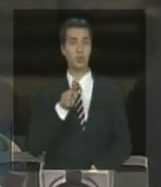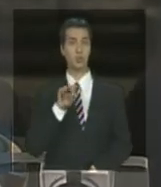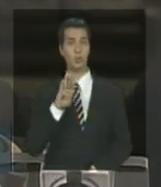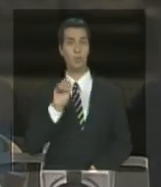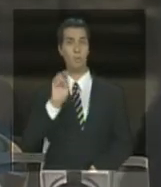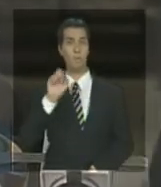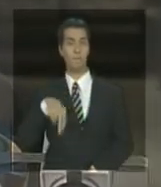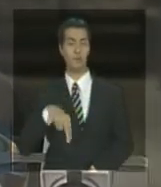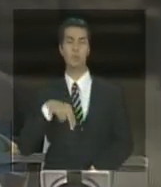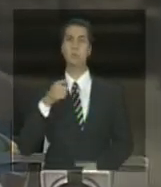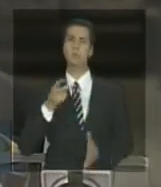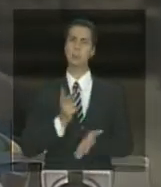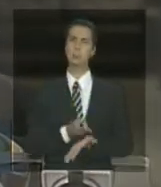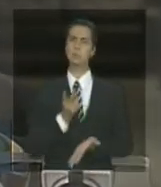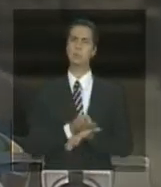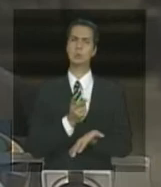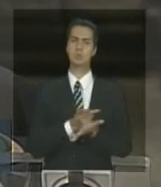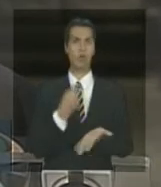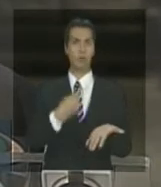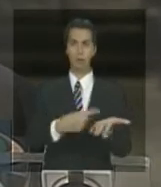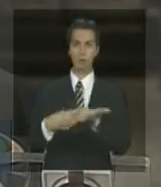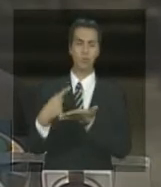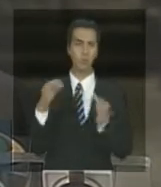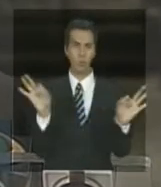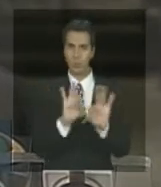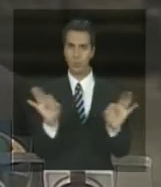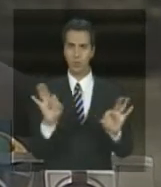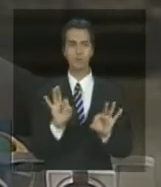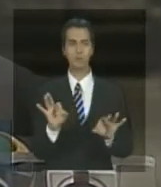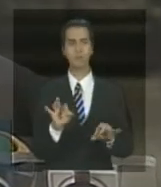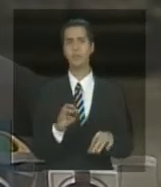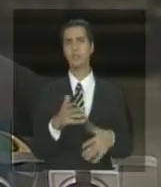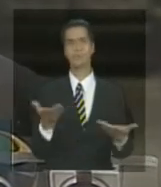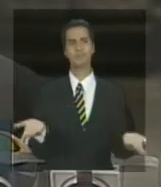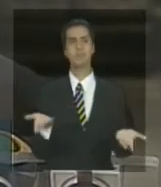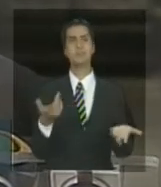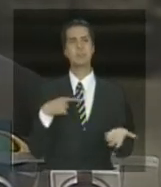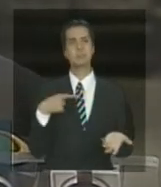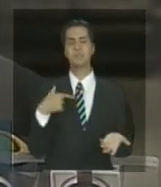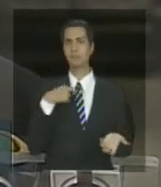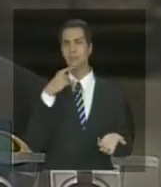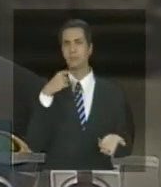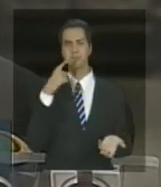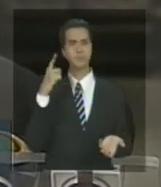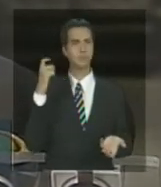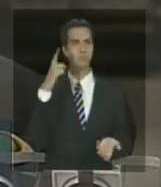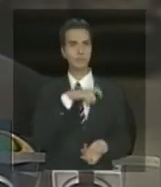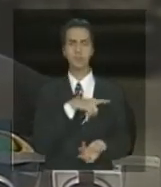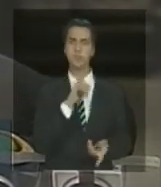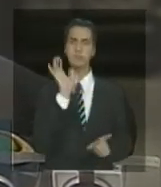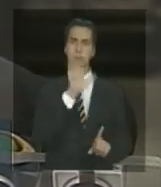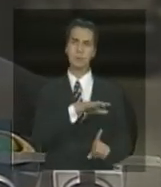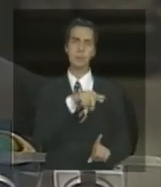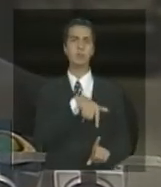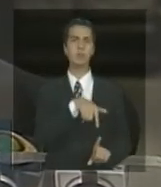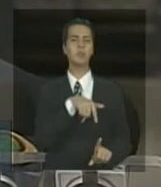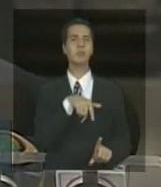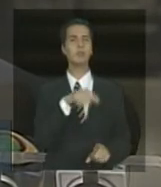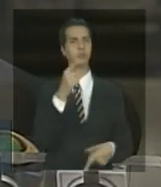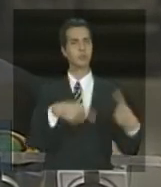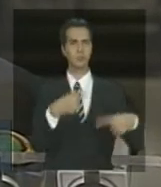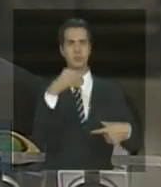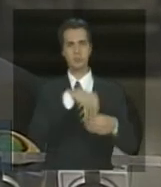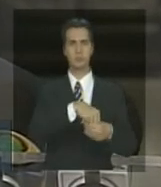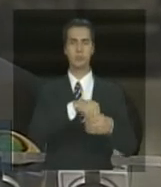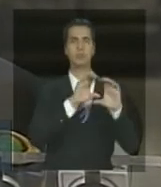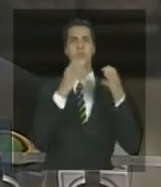tivéssemos chegado a um acordo, isso aí projetaria uma sombra sobre a Rio+20, que teria afetado negativamente as nossas discussões. Não